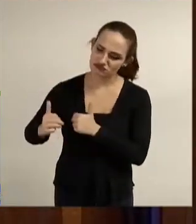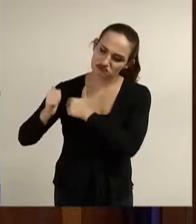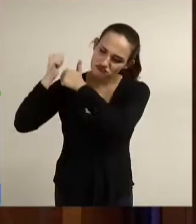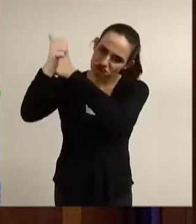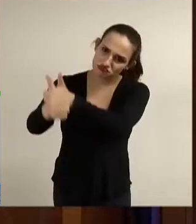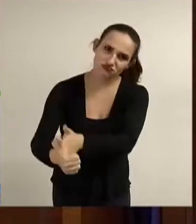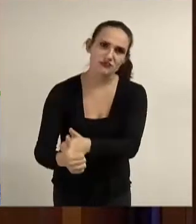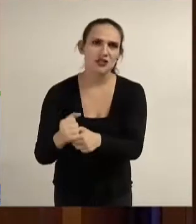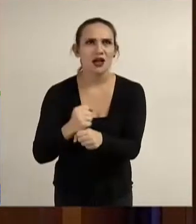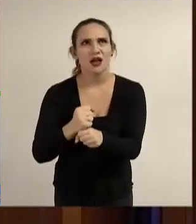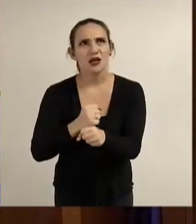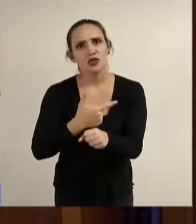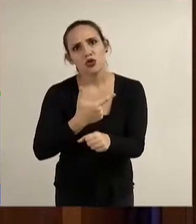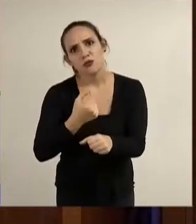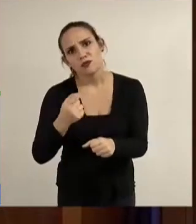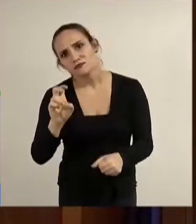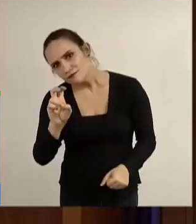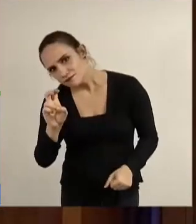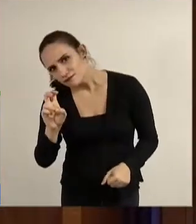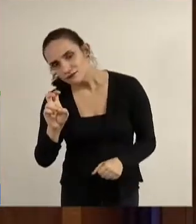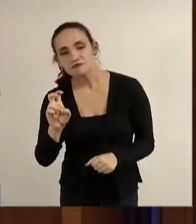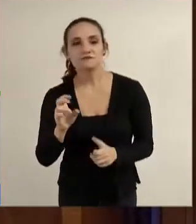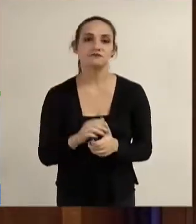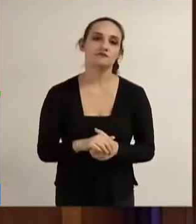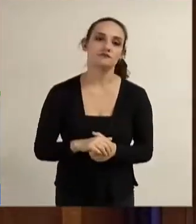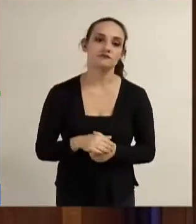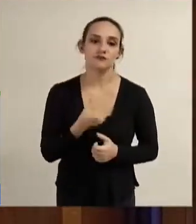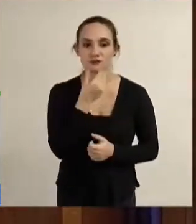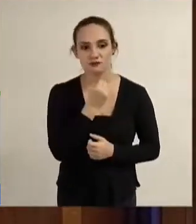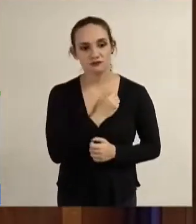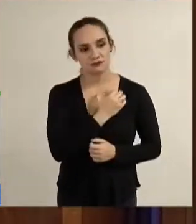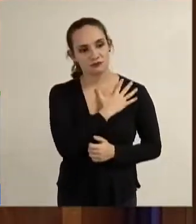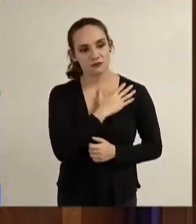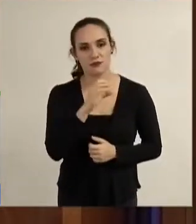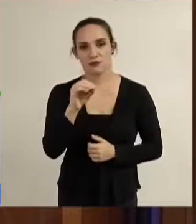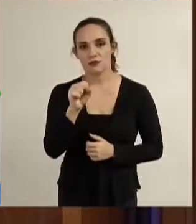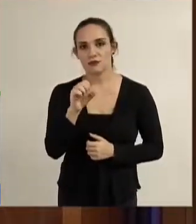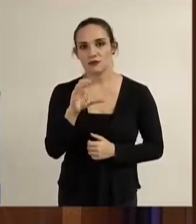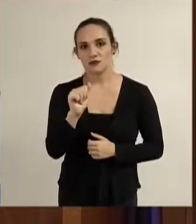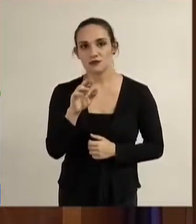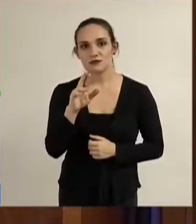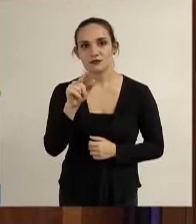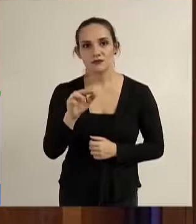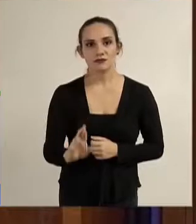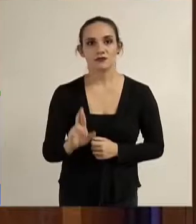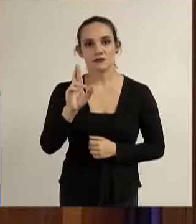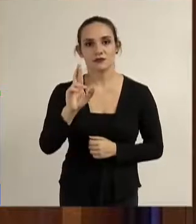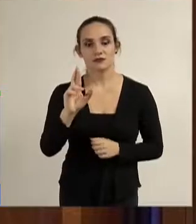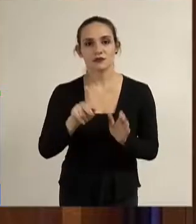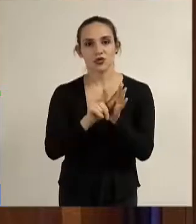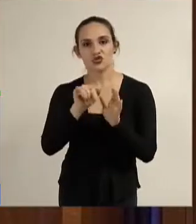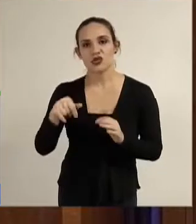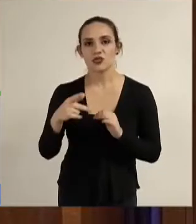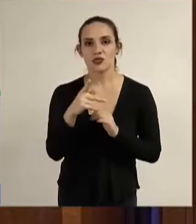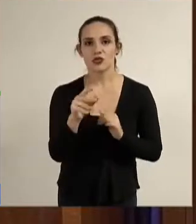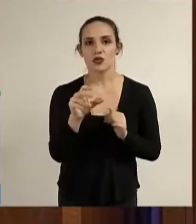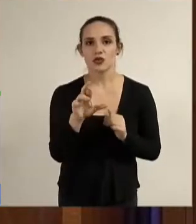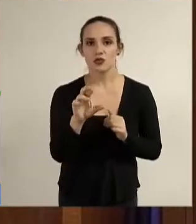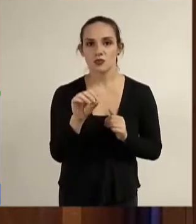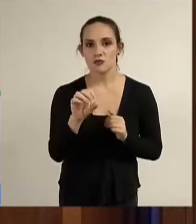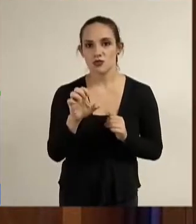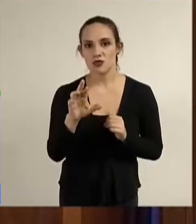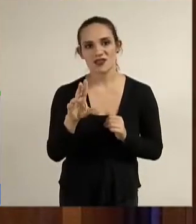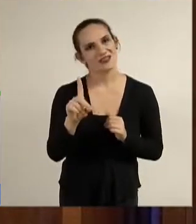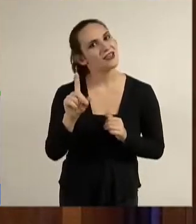no início de 2005, quando o coronel Oscar era o responsável pelo PROERD. É um